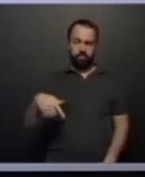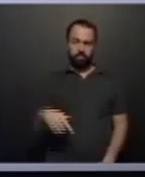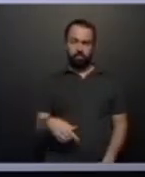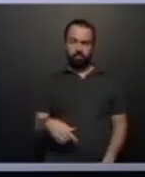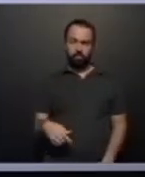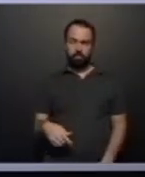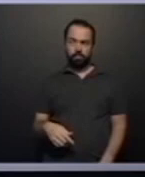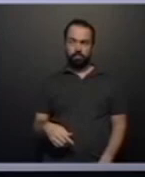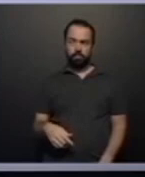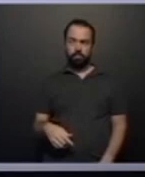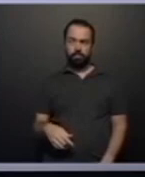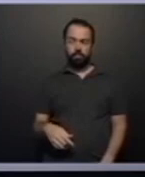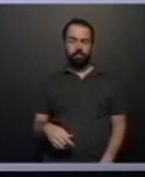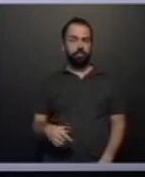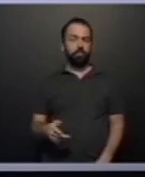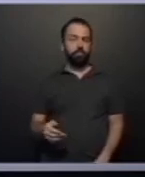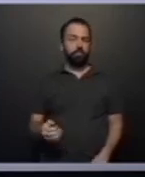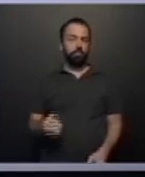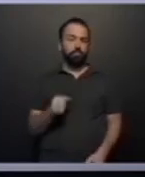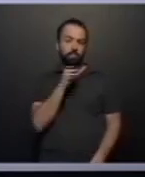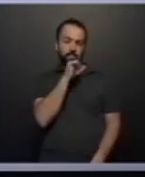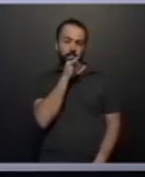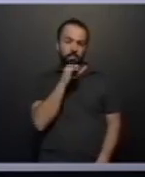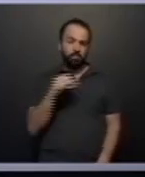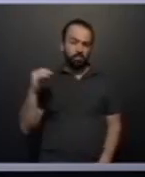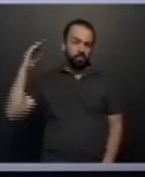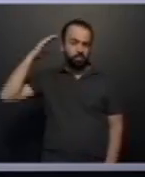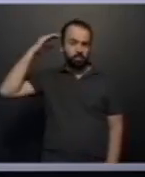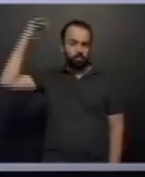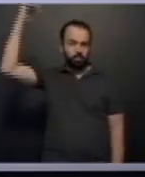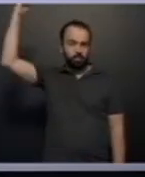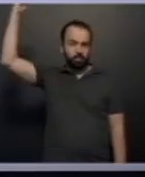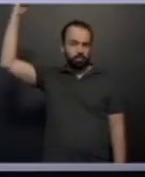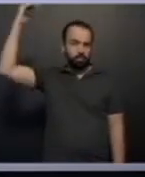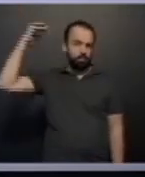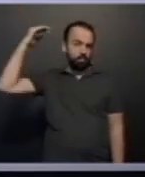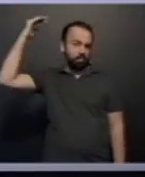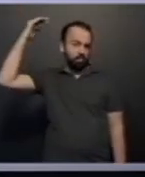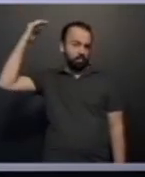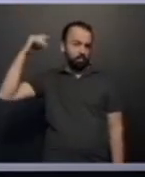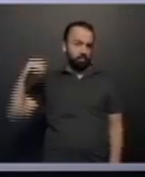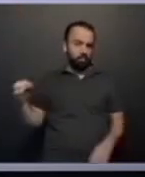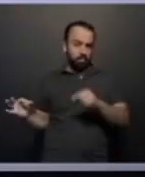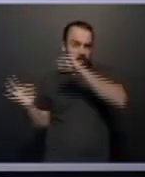vários exemplos, né? A nossa altura,